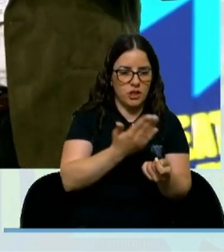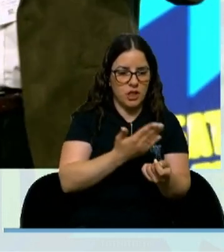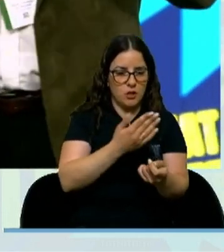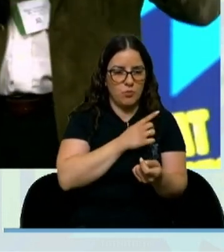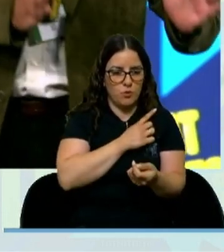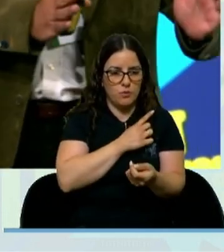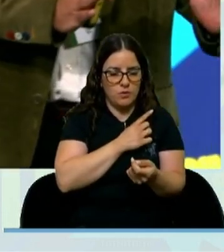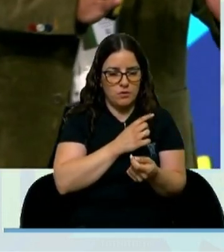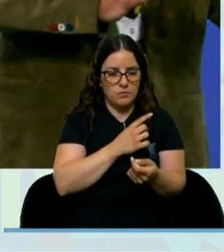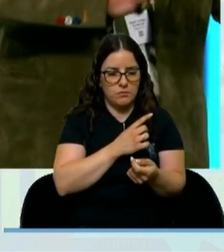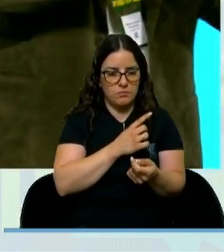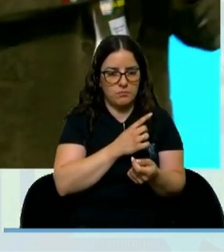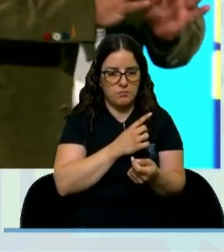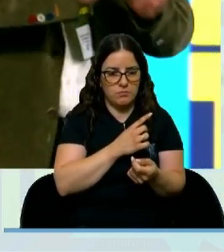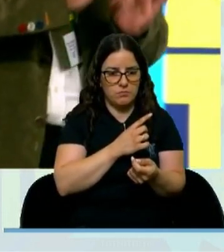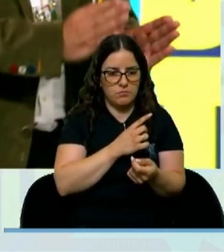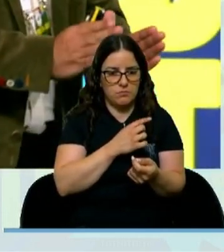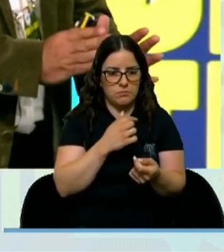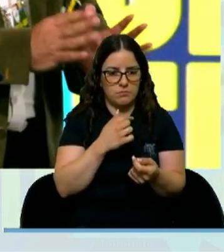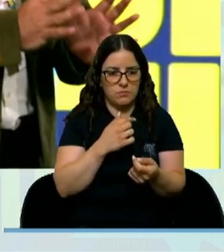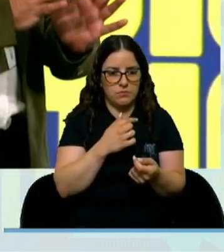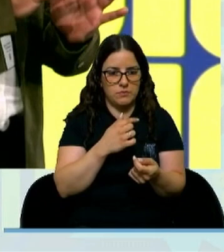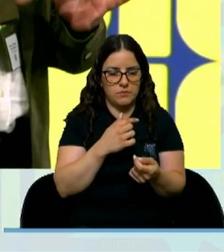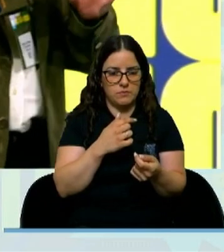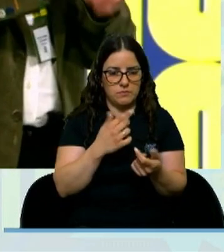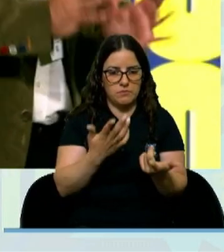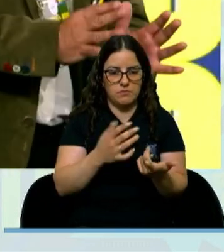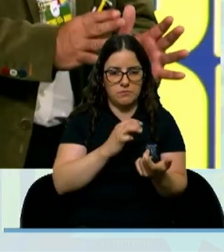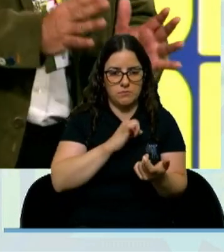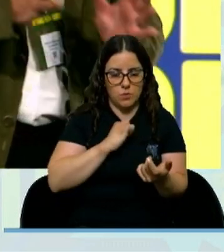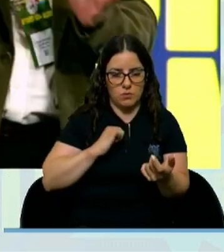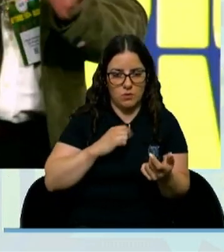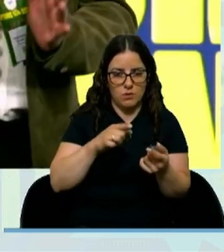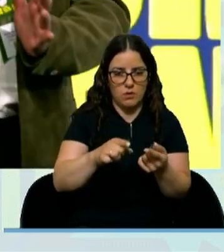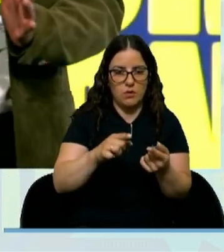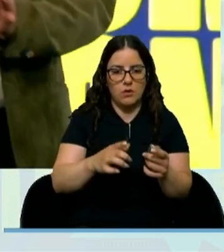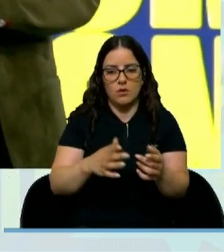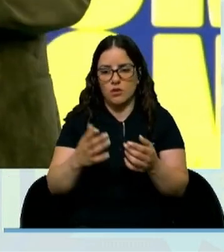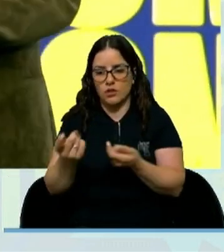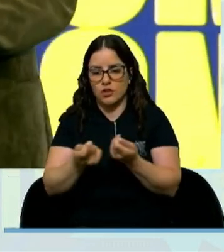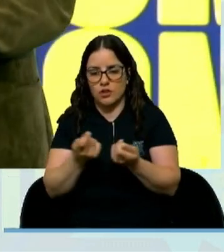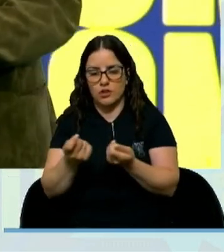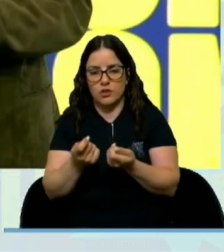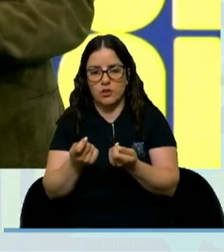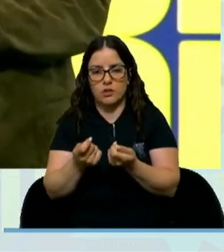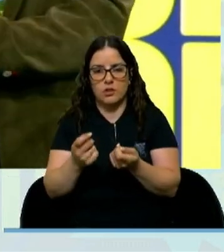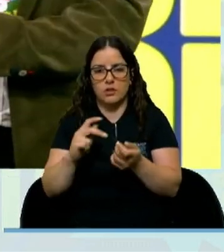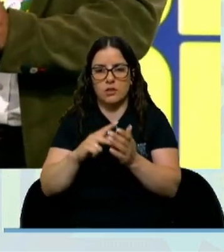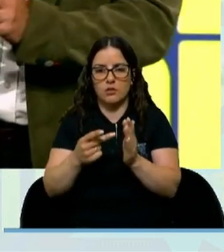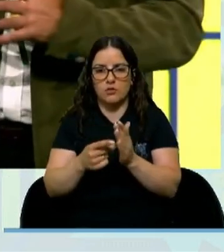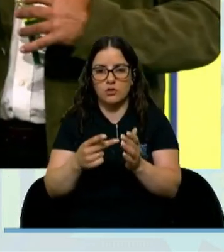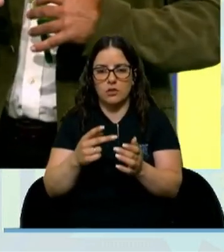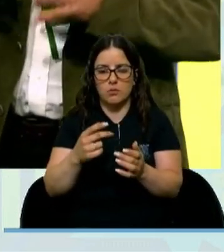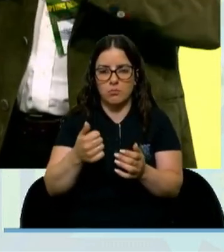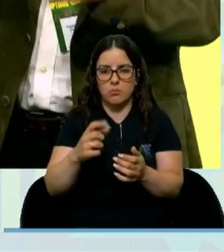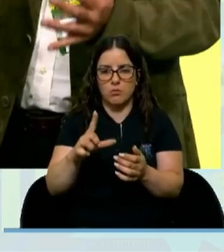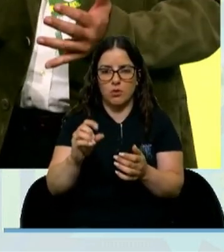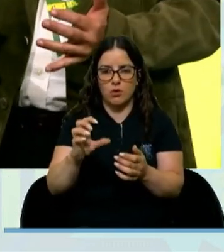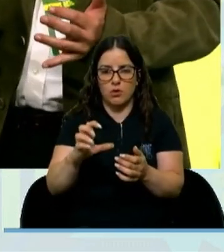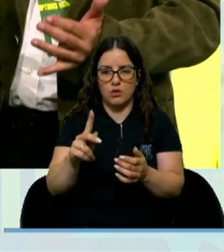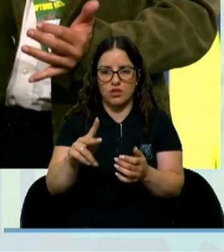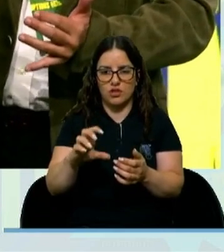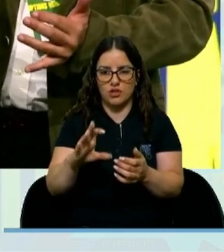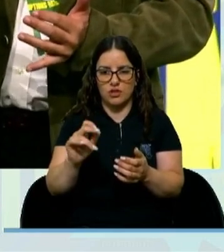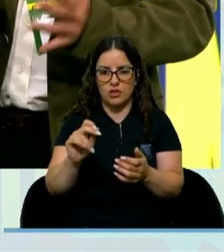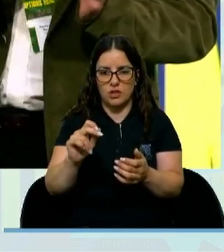propriedade hoje e gerir direito de propriedade com a tecnologia que está suportada na blockchain tem esse desafio.